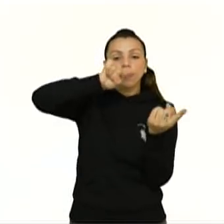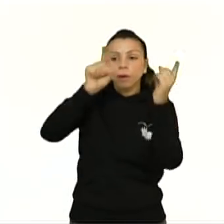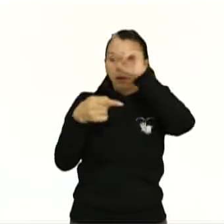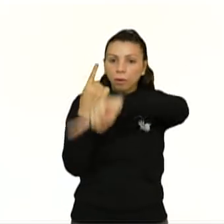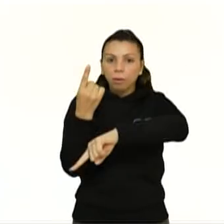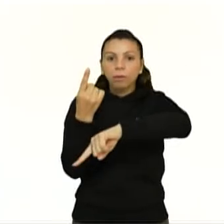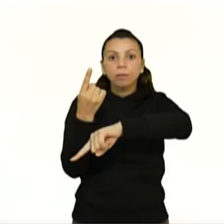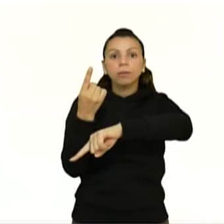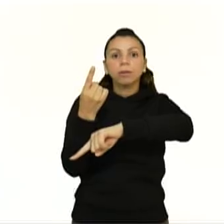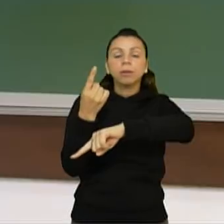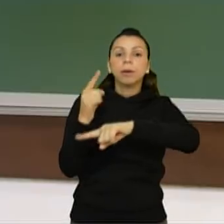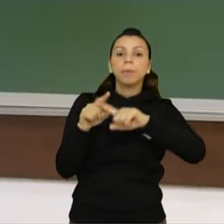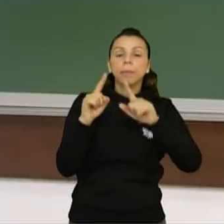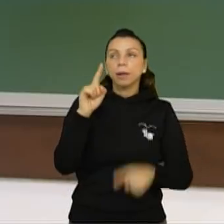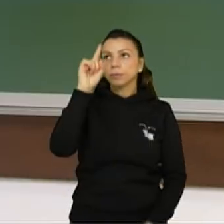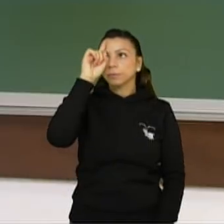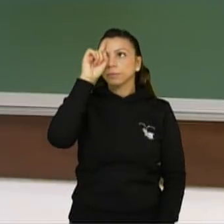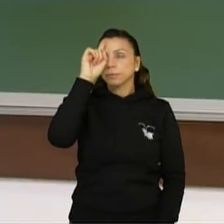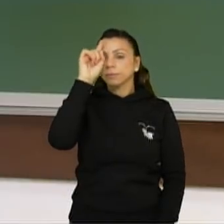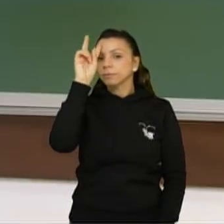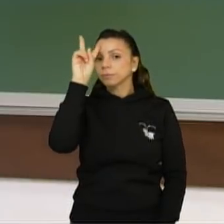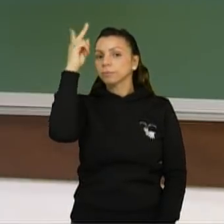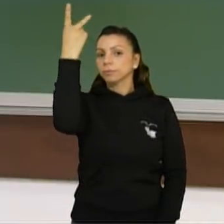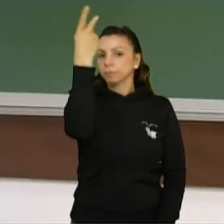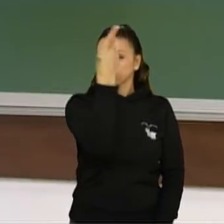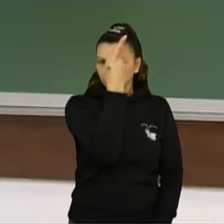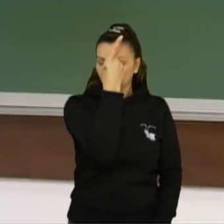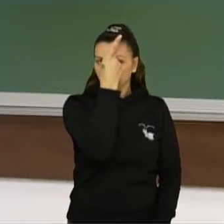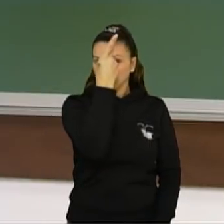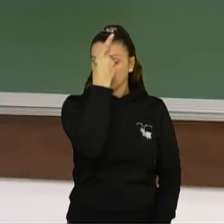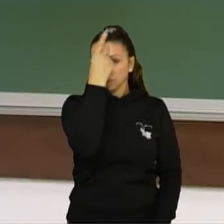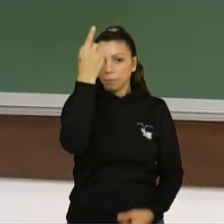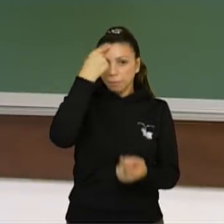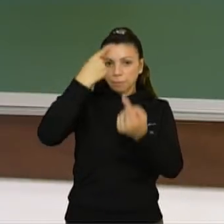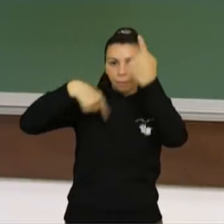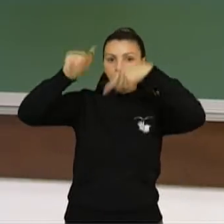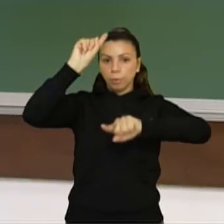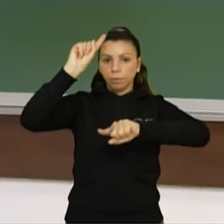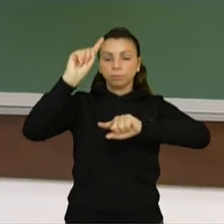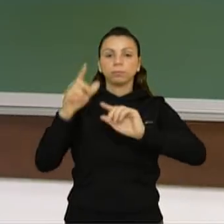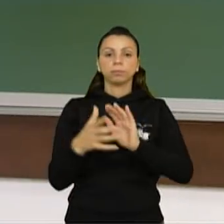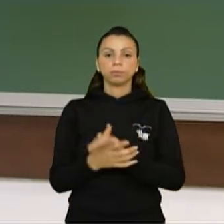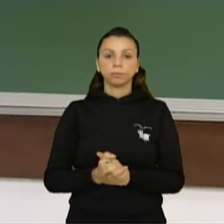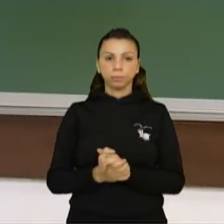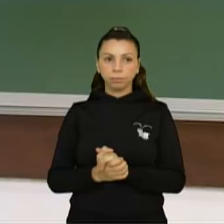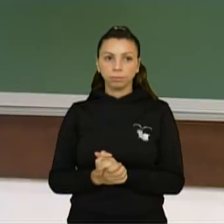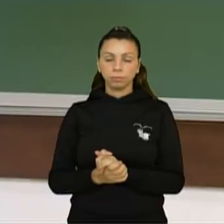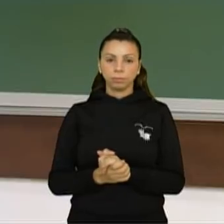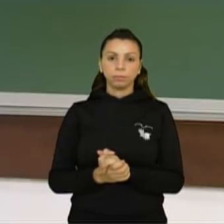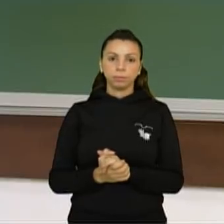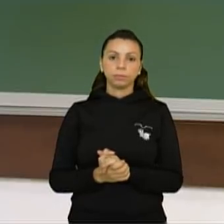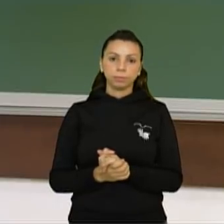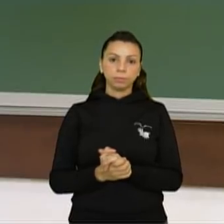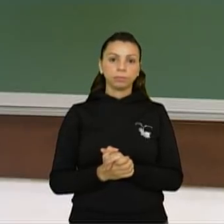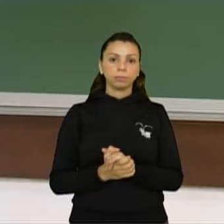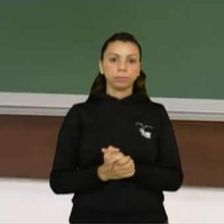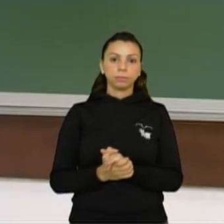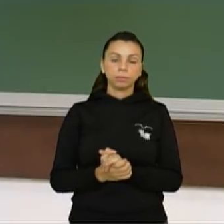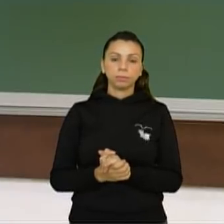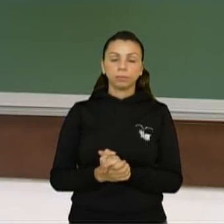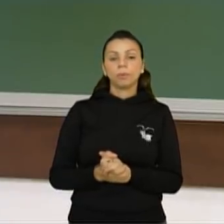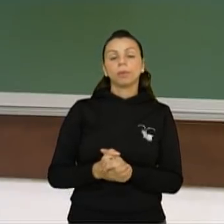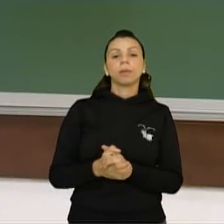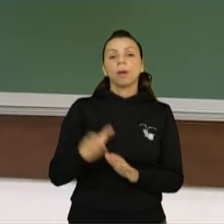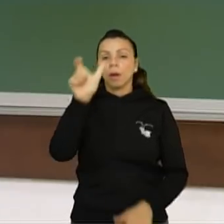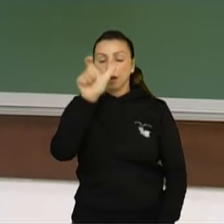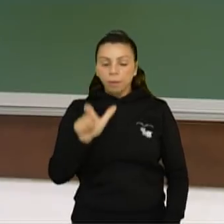dessa forma, porém, quando vai para o cérebro, a interpretação é que o cérebro vai ser canalizada por esses filetes nervosos, a imagem vai